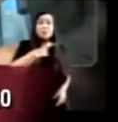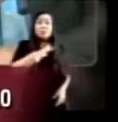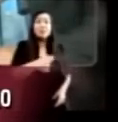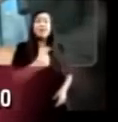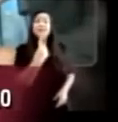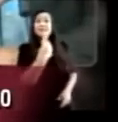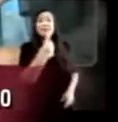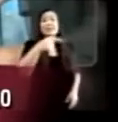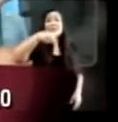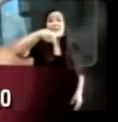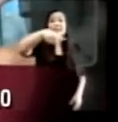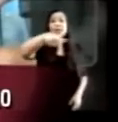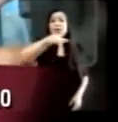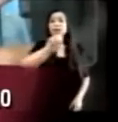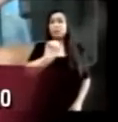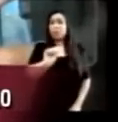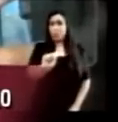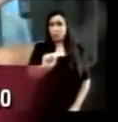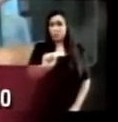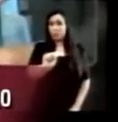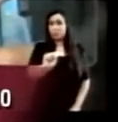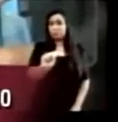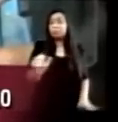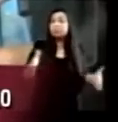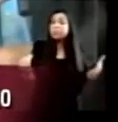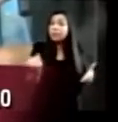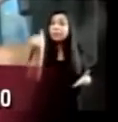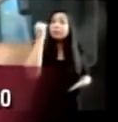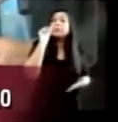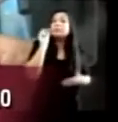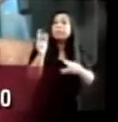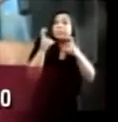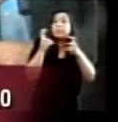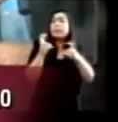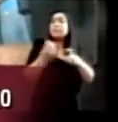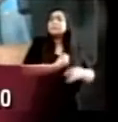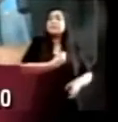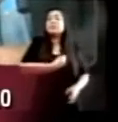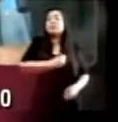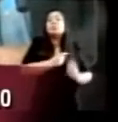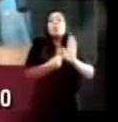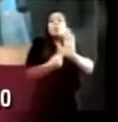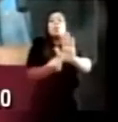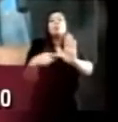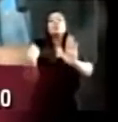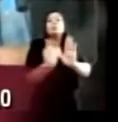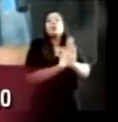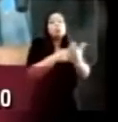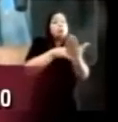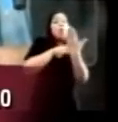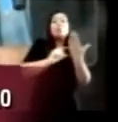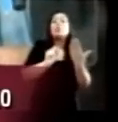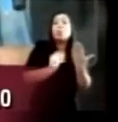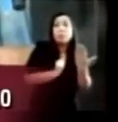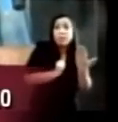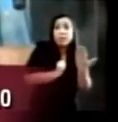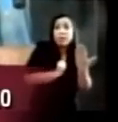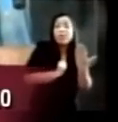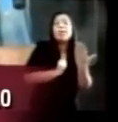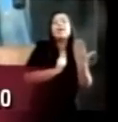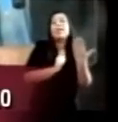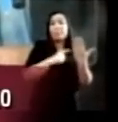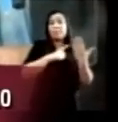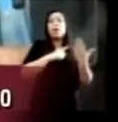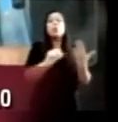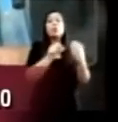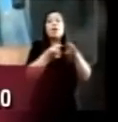de 178. Então, é importante ver que esses números nos mostram que está ocorrendo